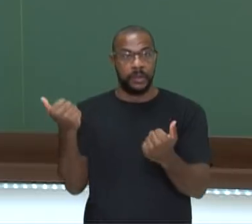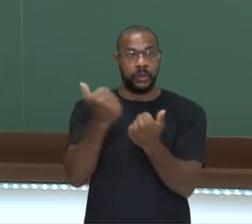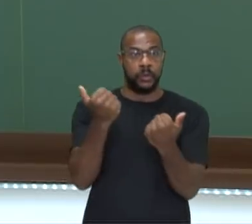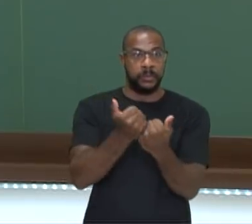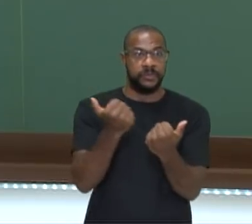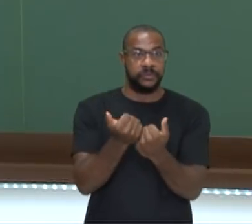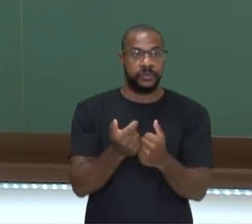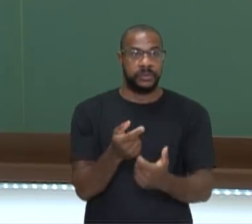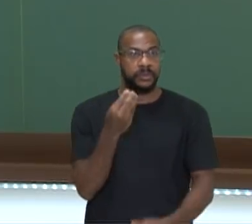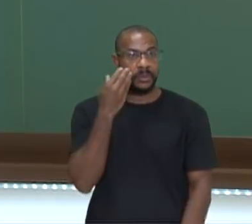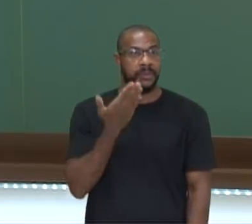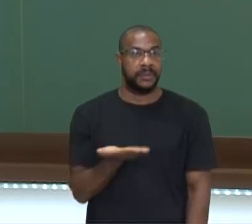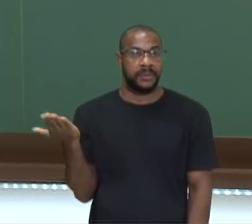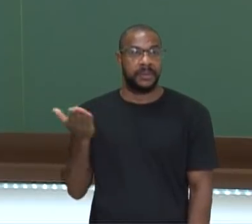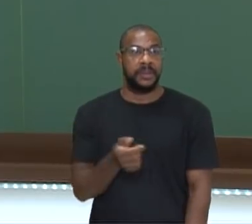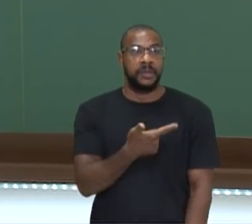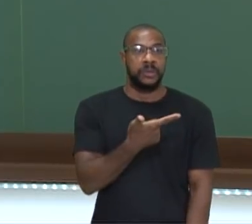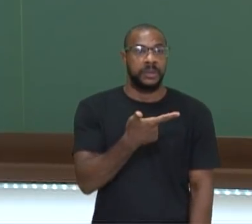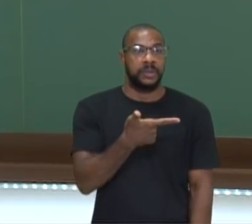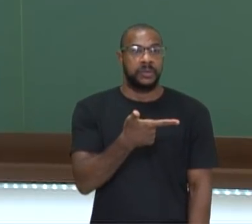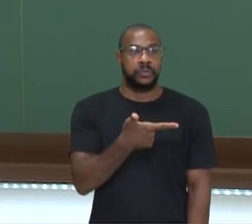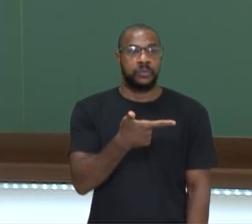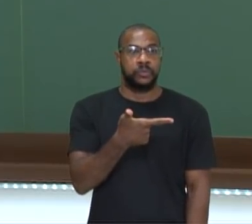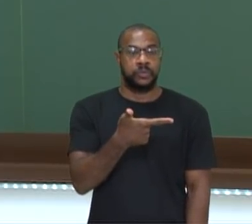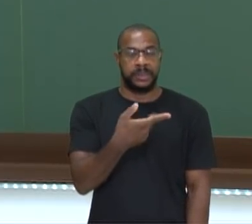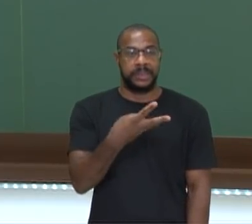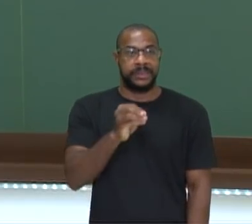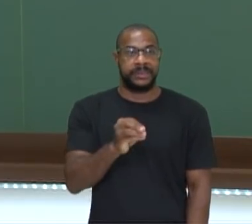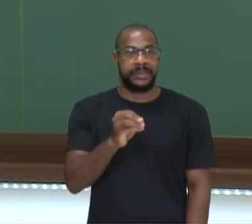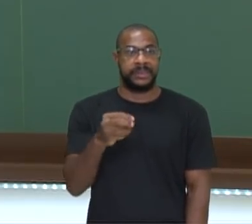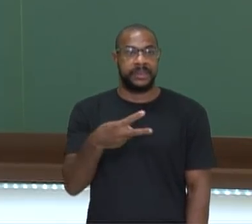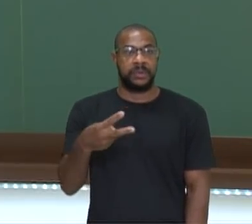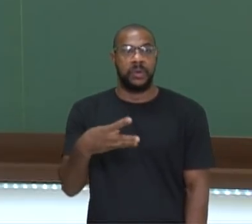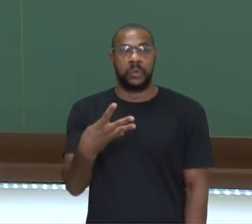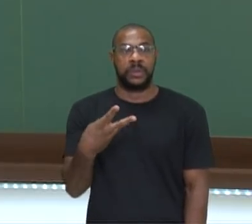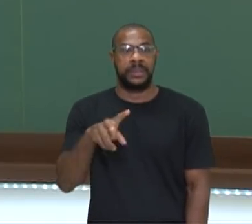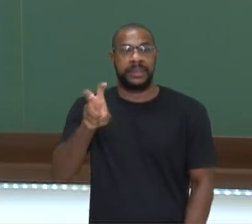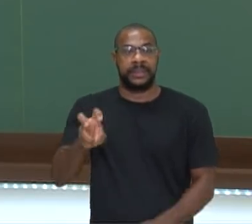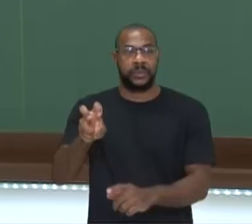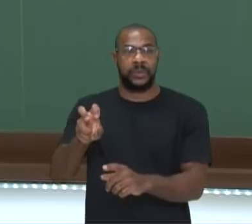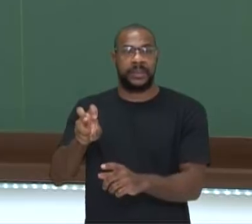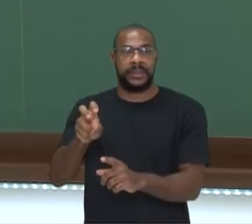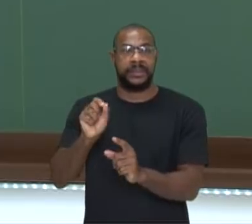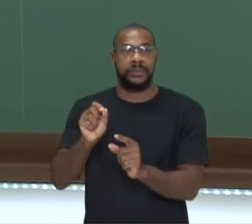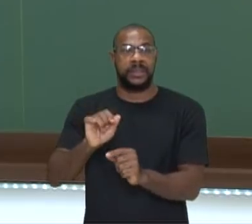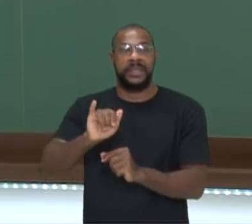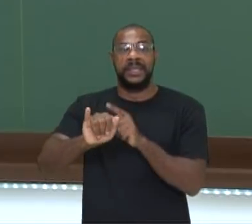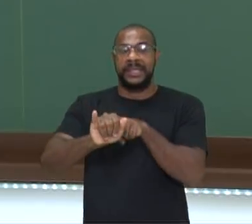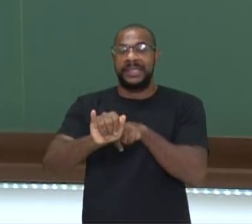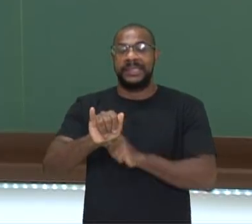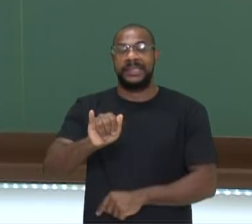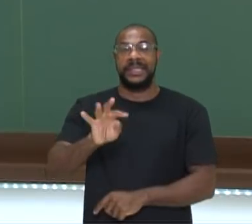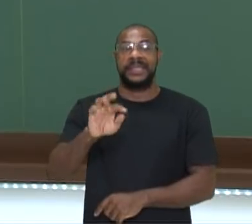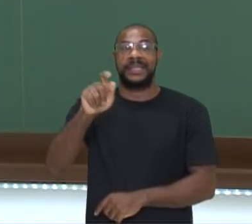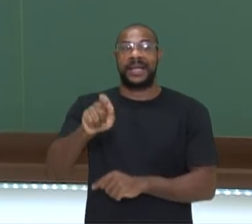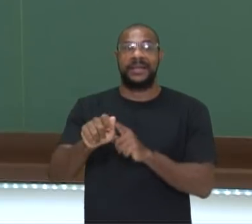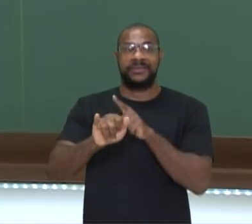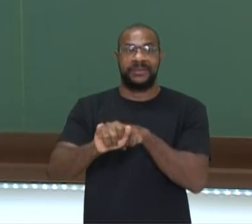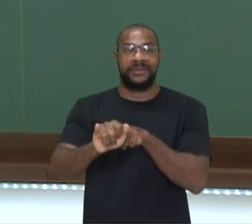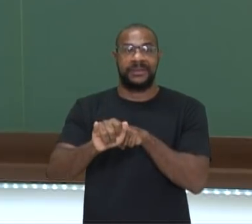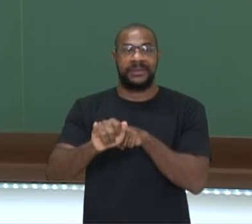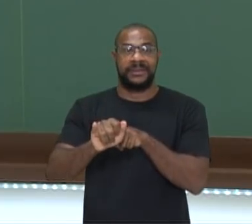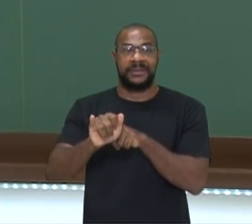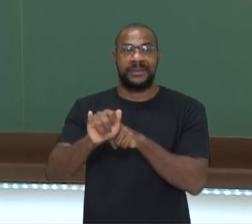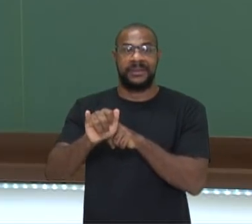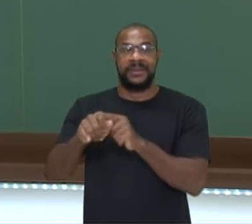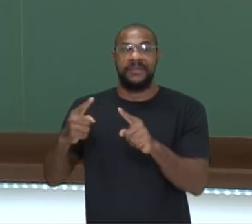que é 450, o tempo, que é 10, temos como incógnita a taxa I. Isolando o